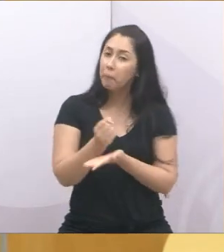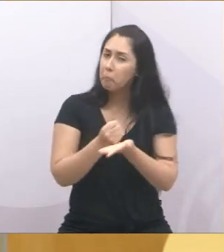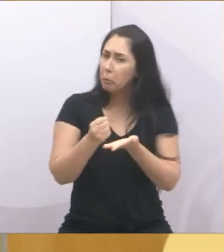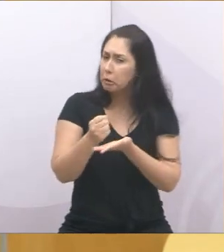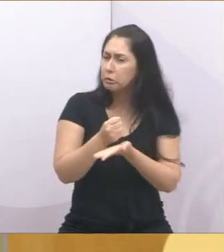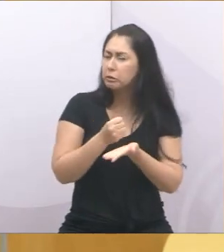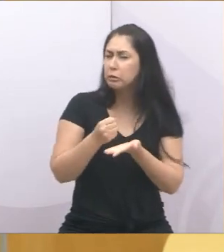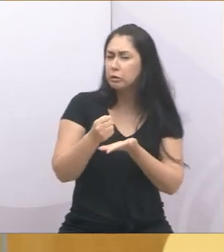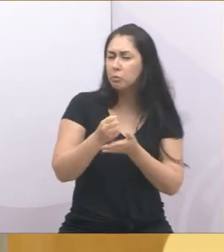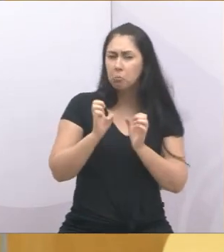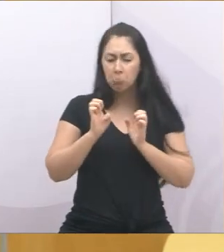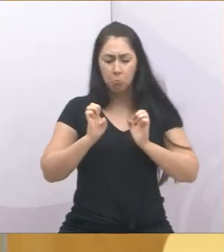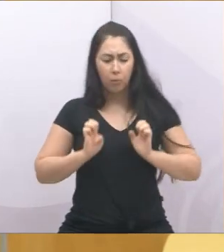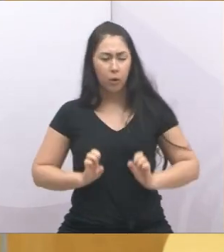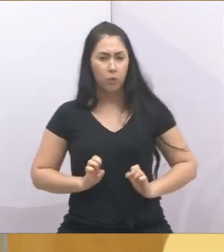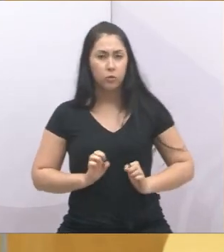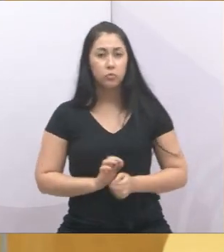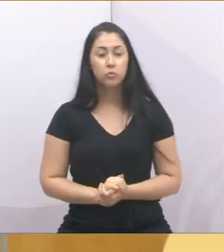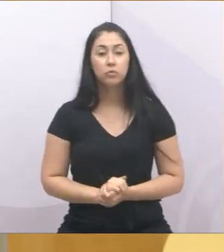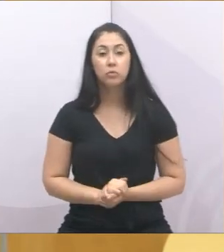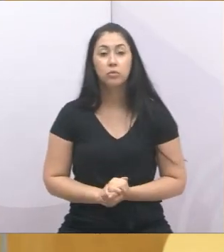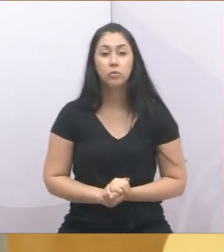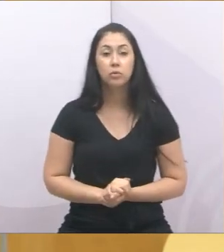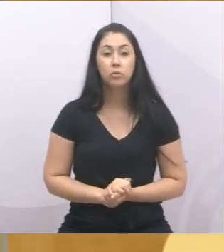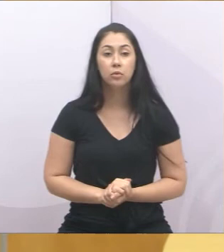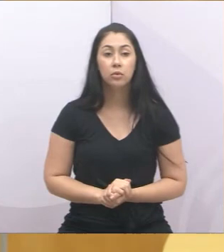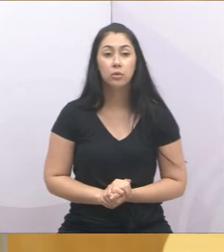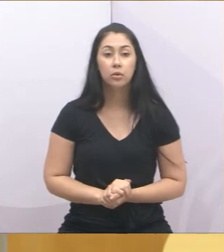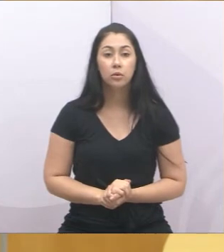morais. O cristão não deve